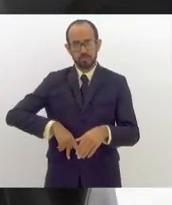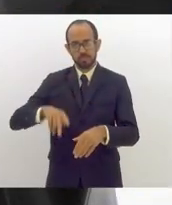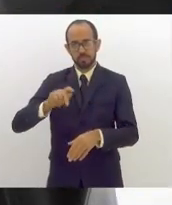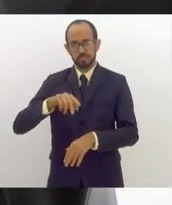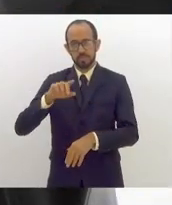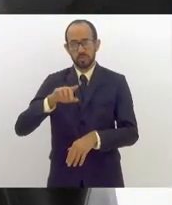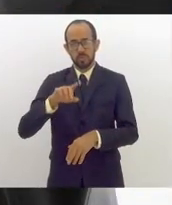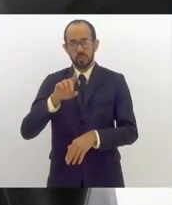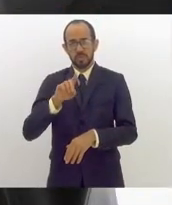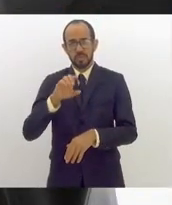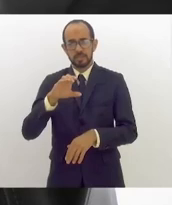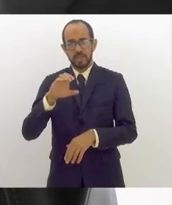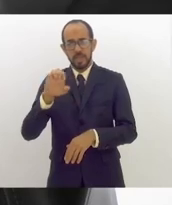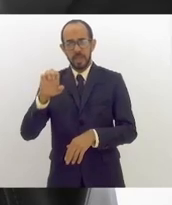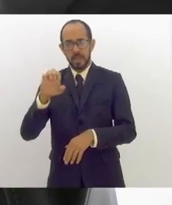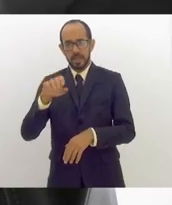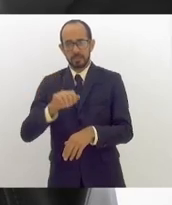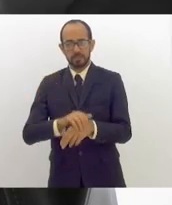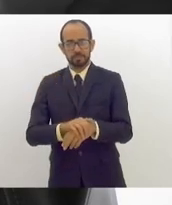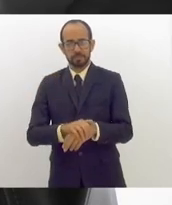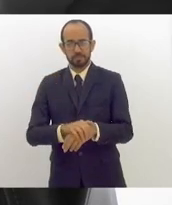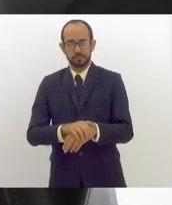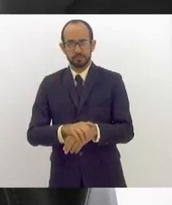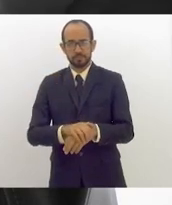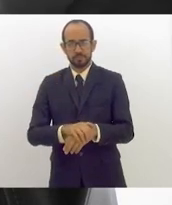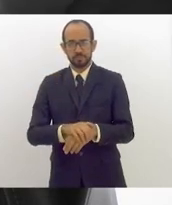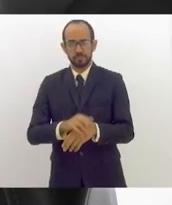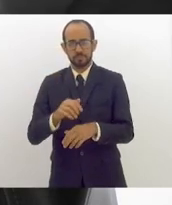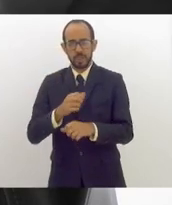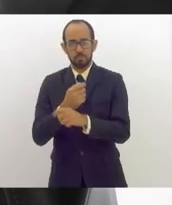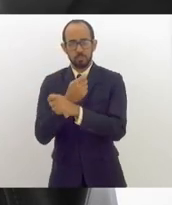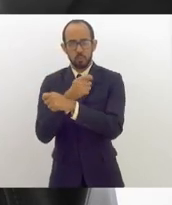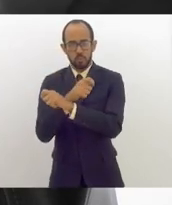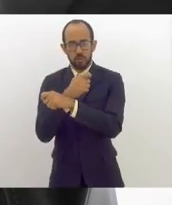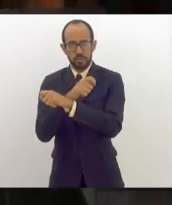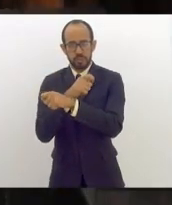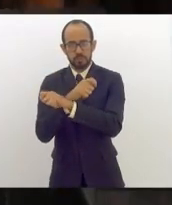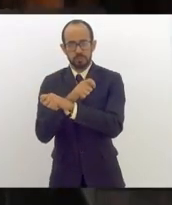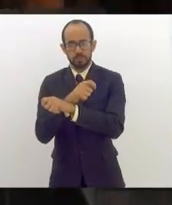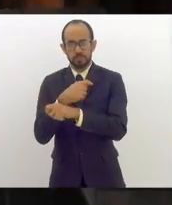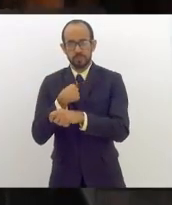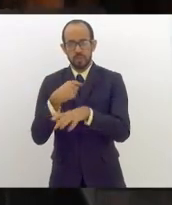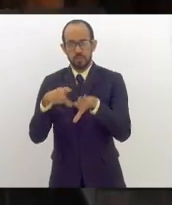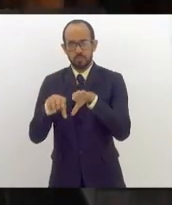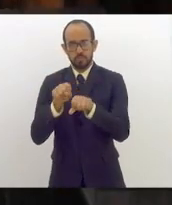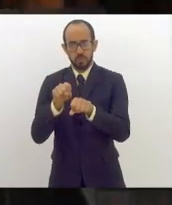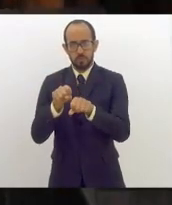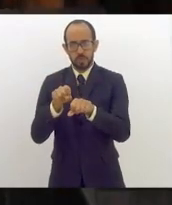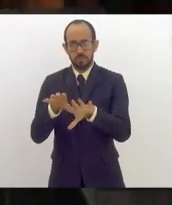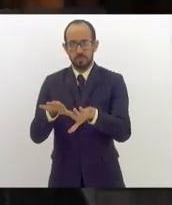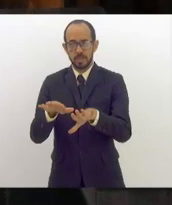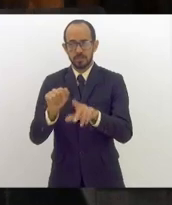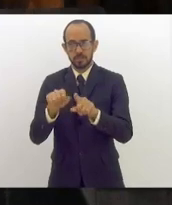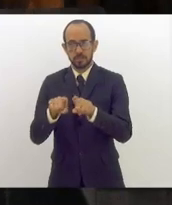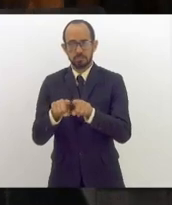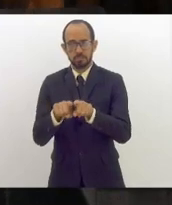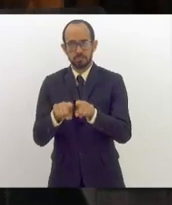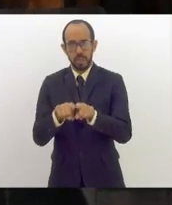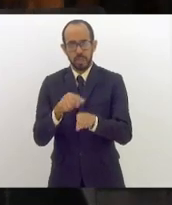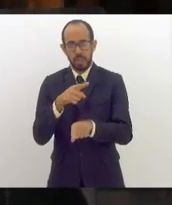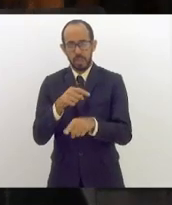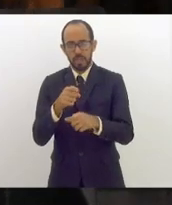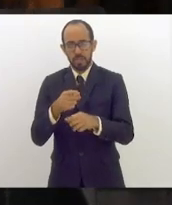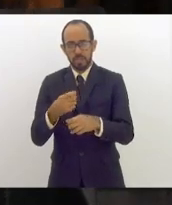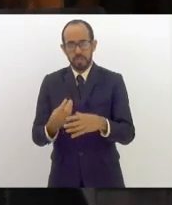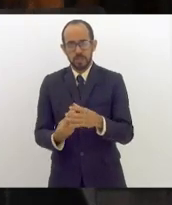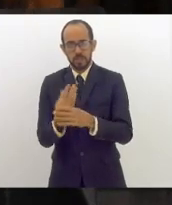da do DCE da pontifício Universidade Católica Universidade onde Eu me formei mas o Felipe construiu